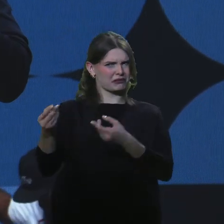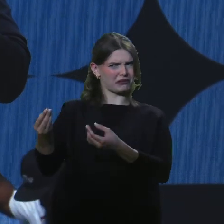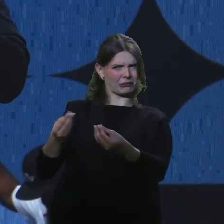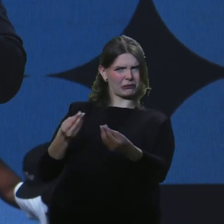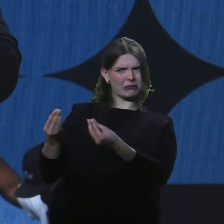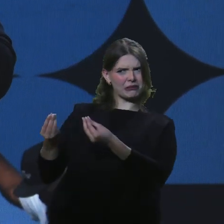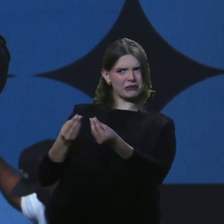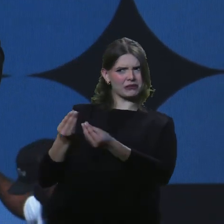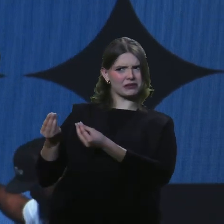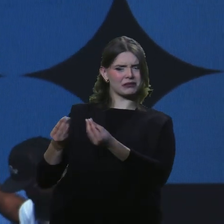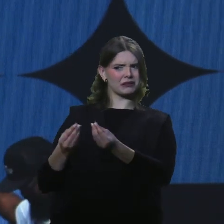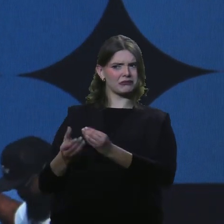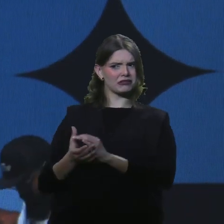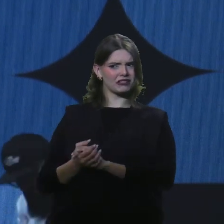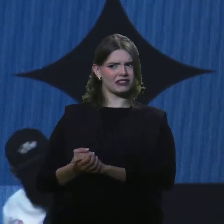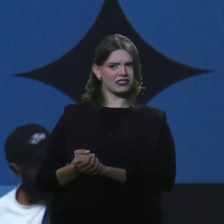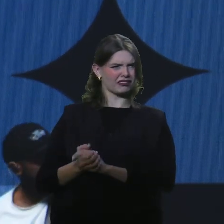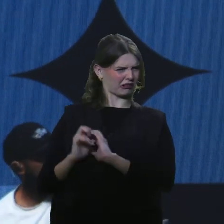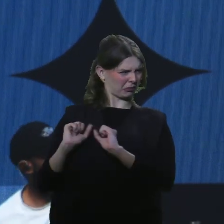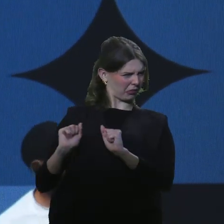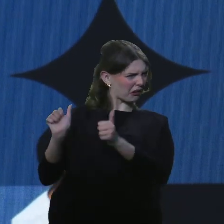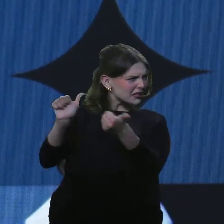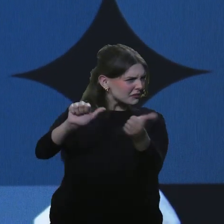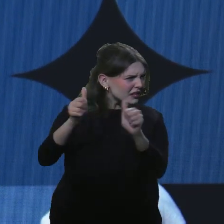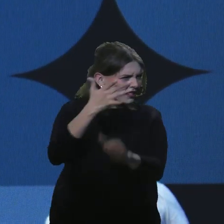Está roubando membro da nossa igreja.